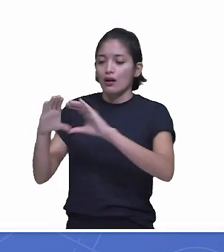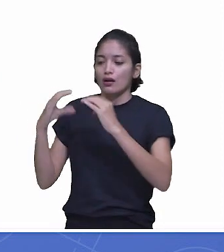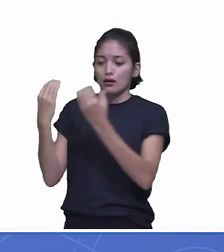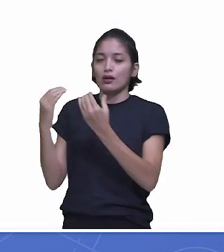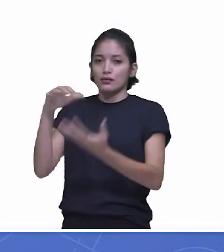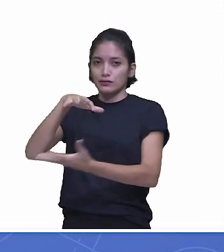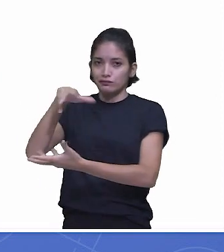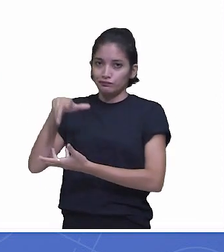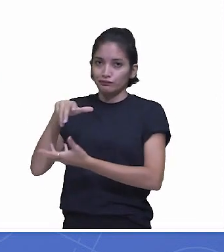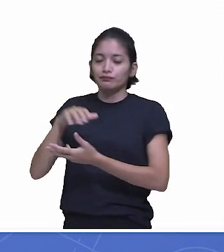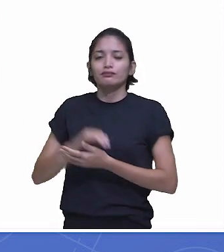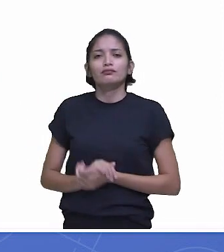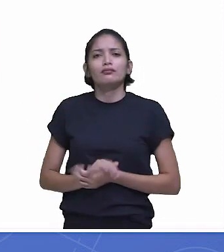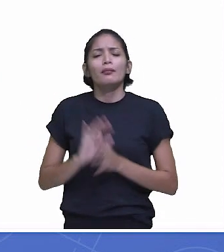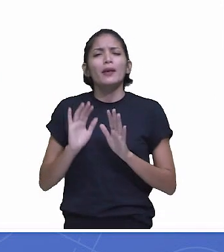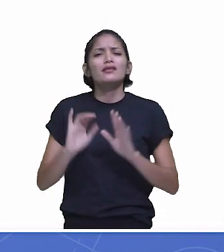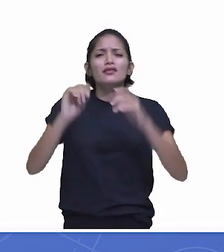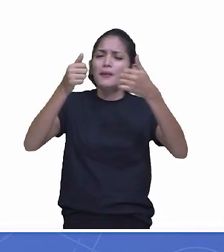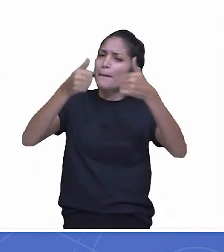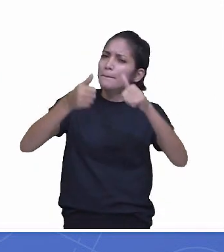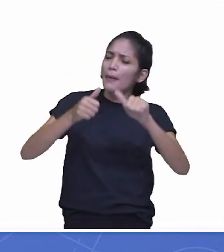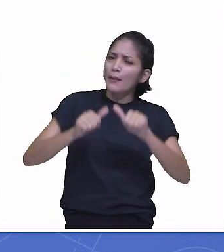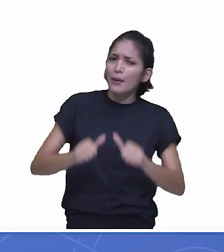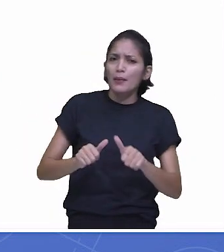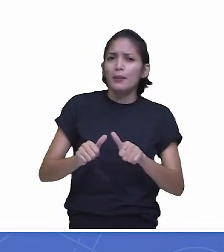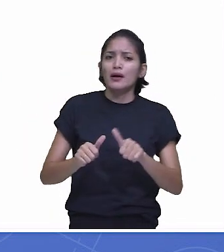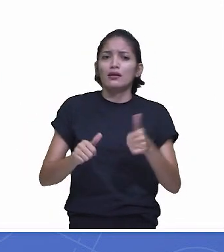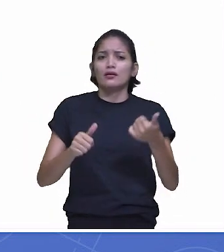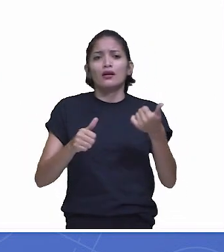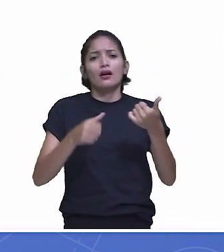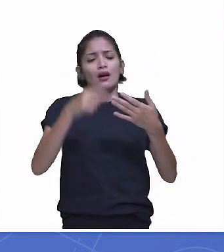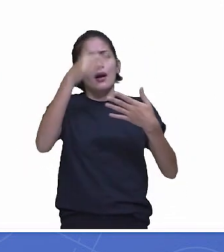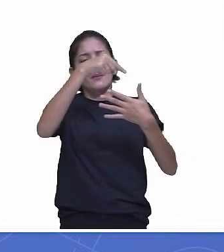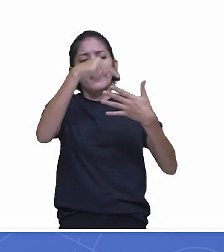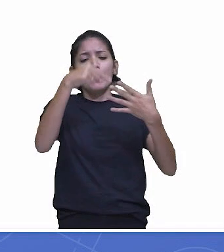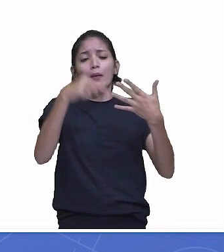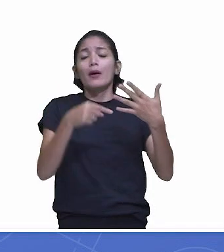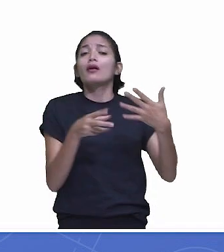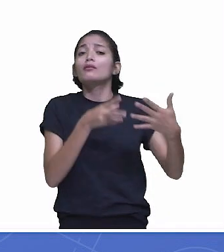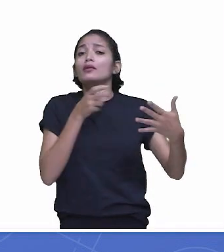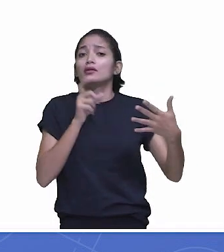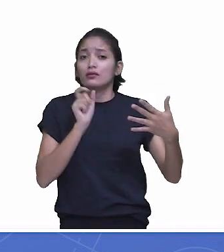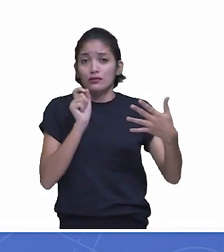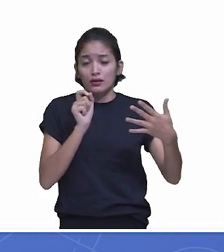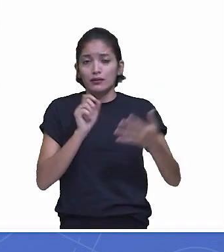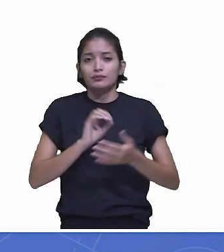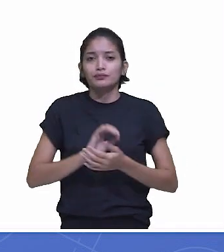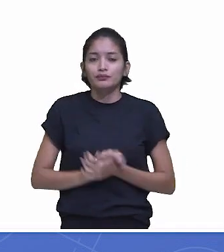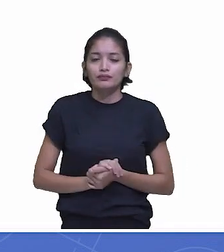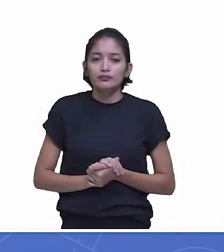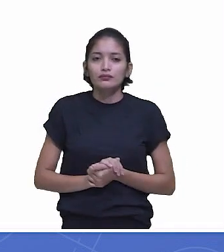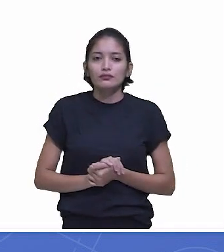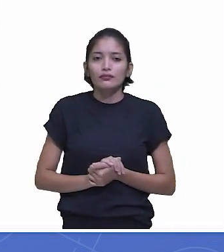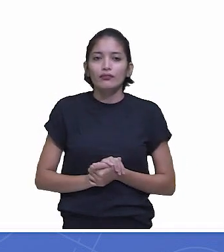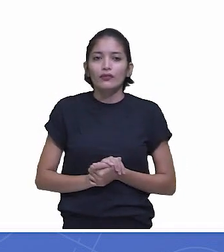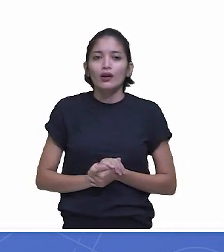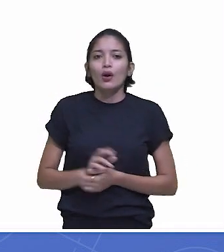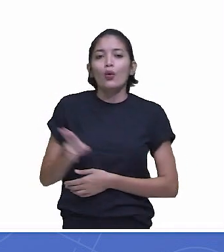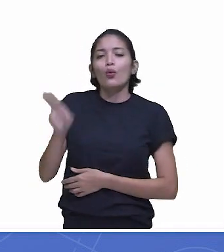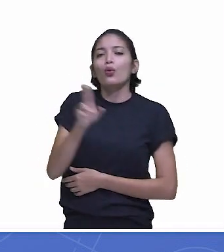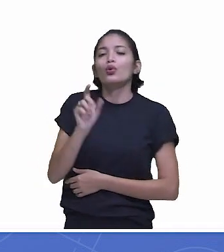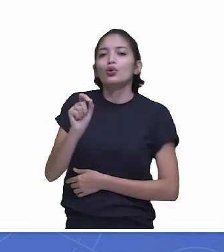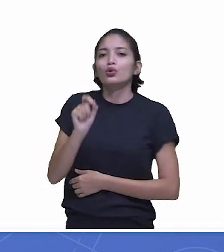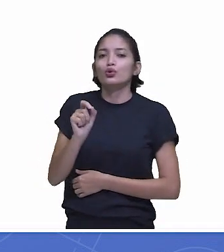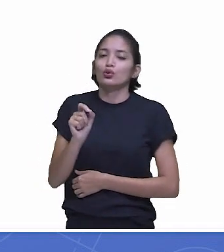E quando analisamos as alternativas, percebam, ele pede o uso da norma